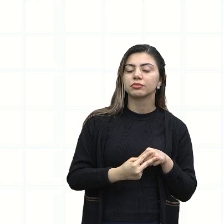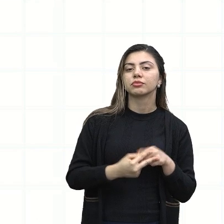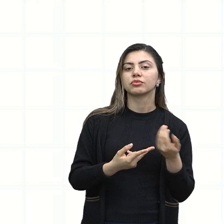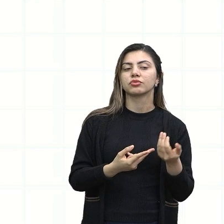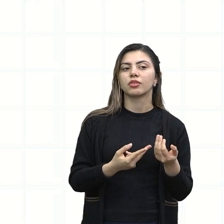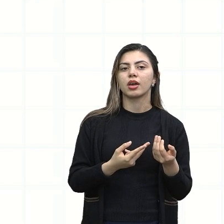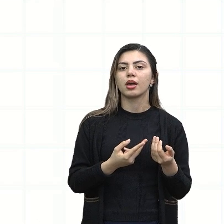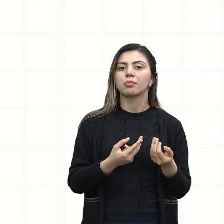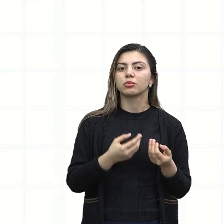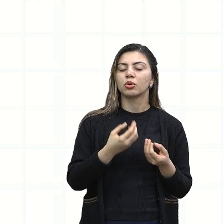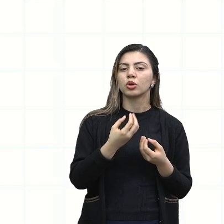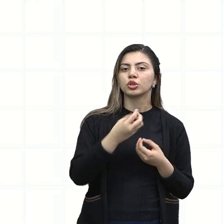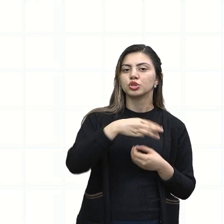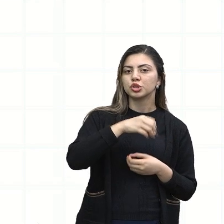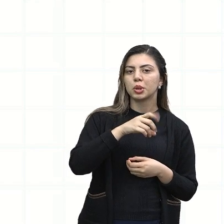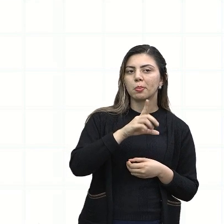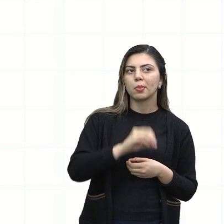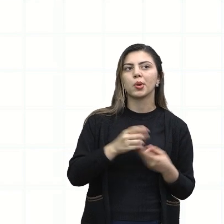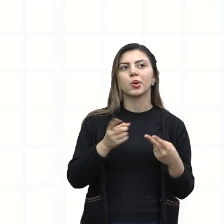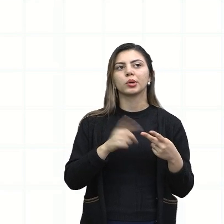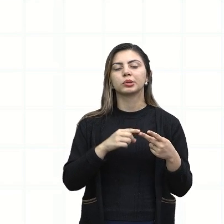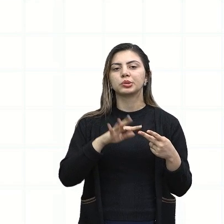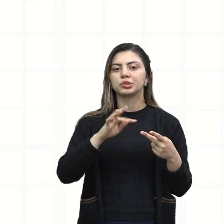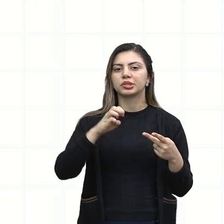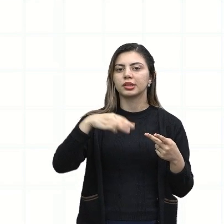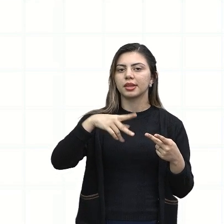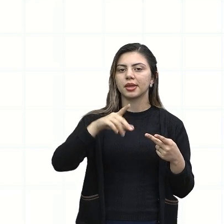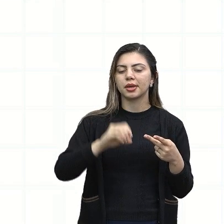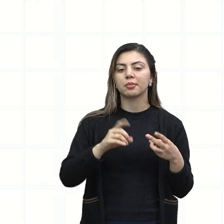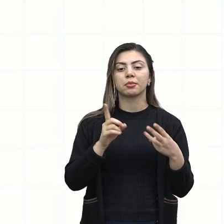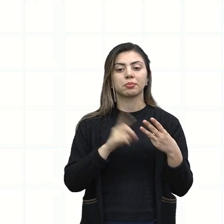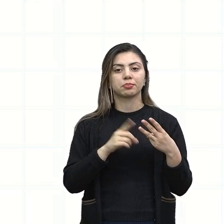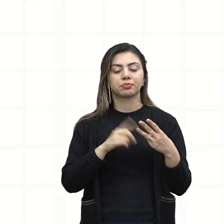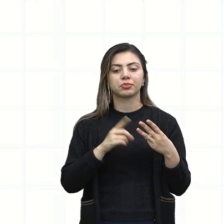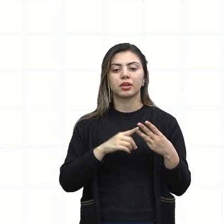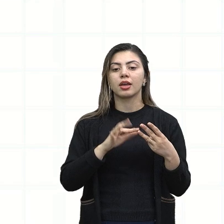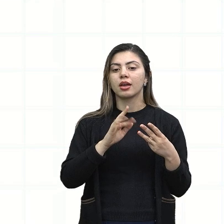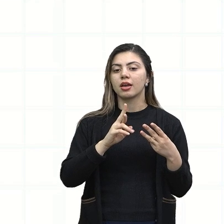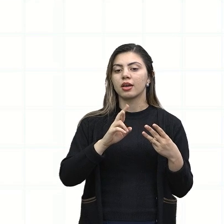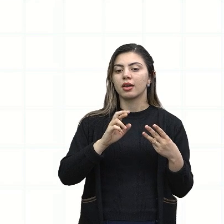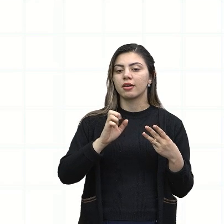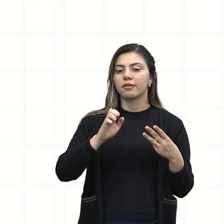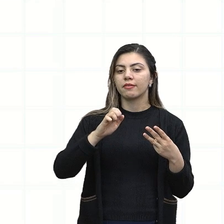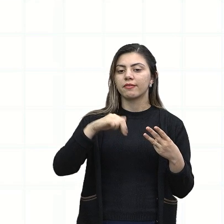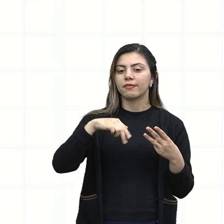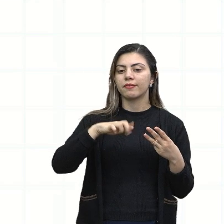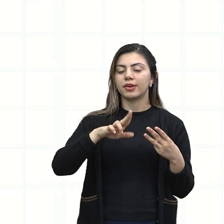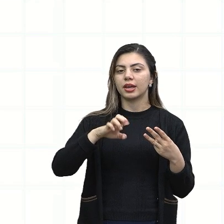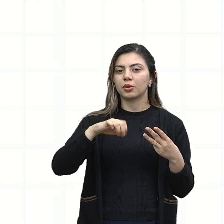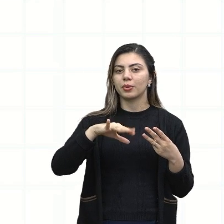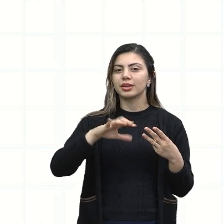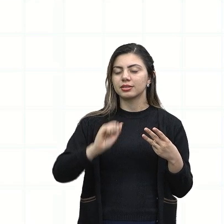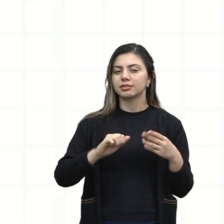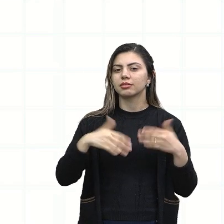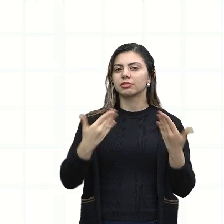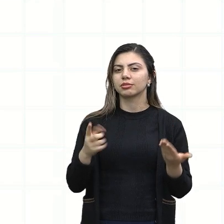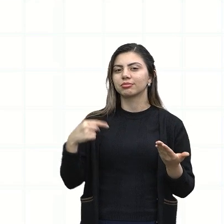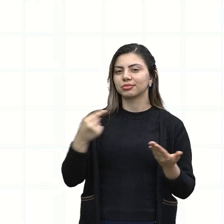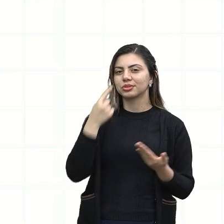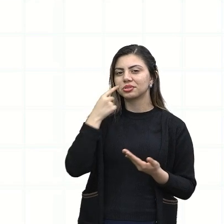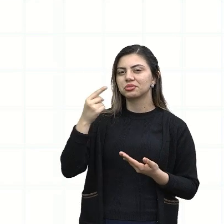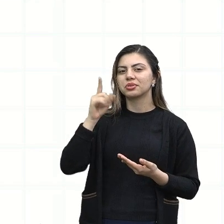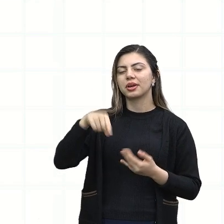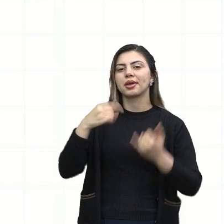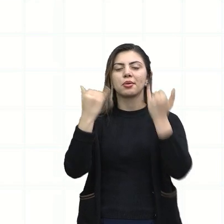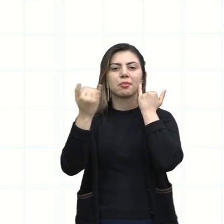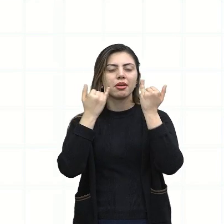de tempo, nós temos também os advérbios de frequência, porque nós vimos que essa é uma das